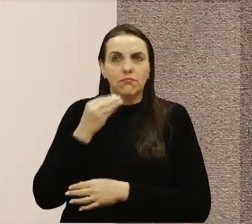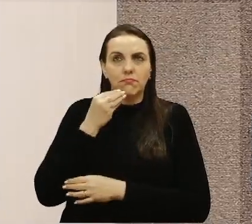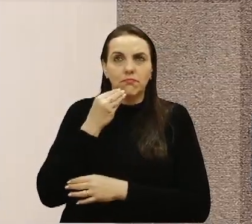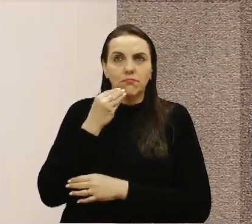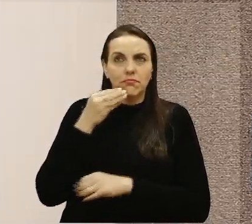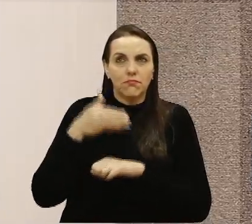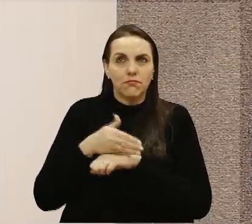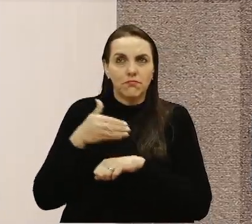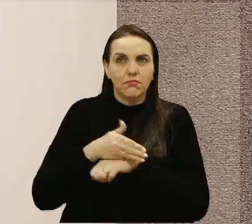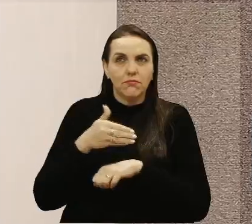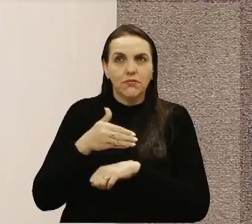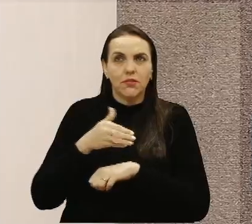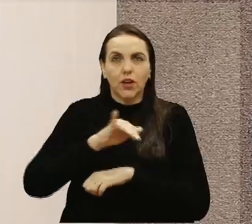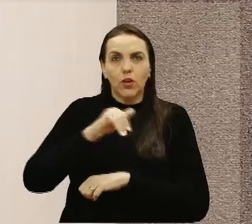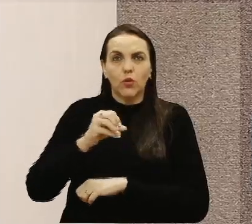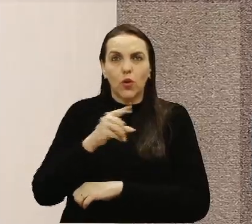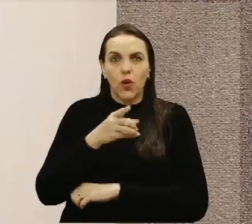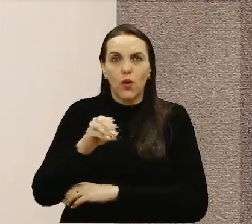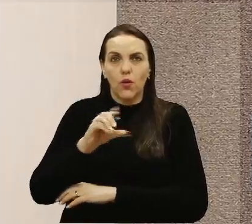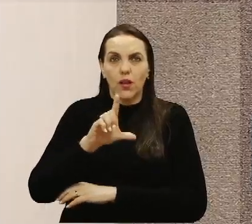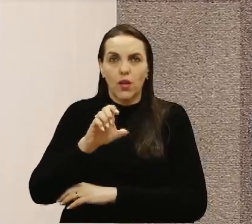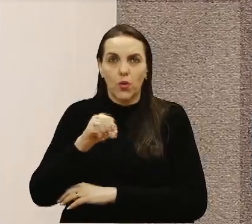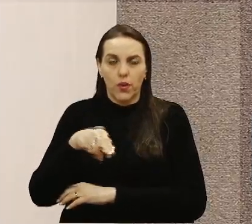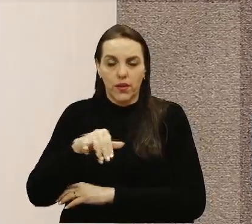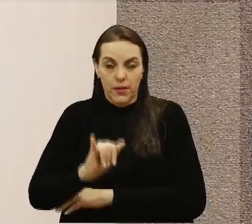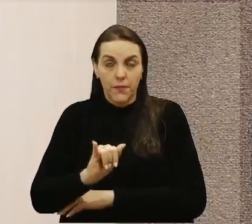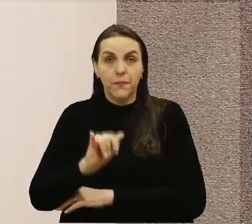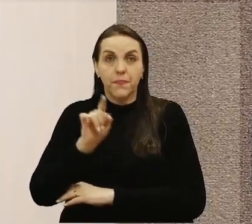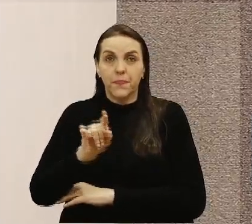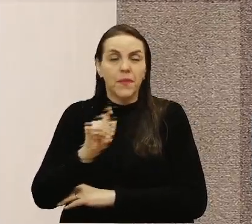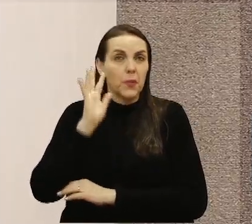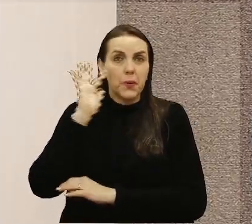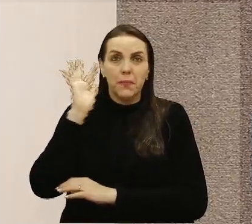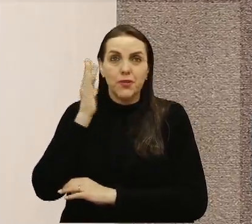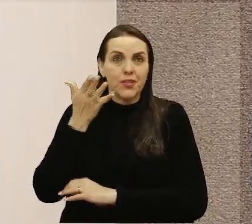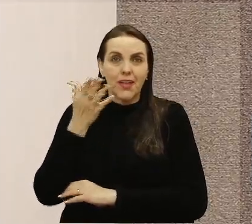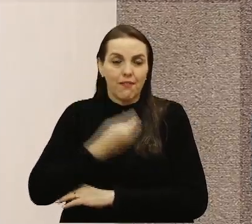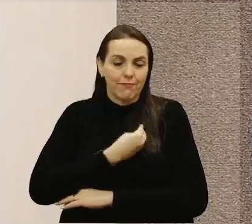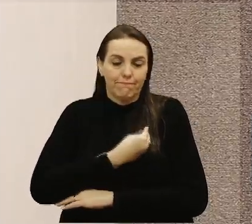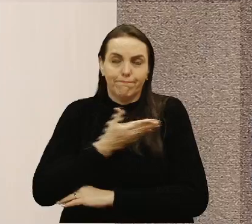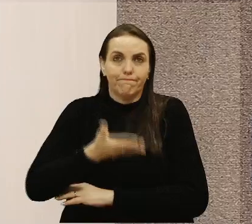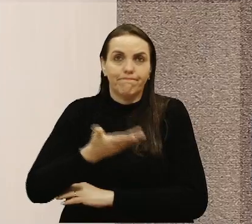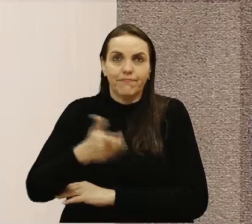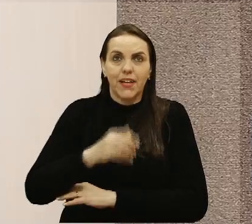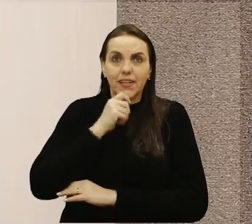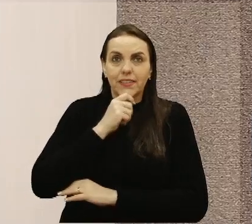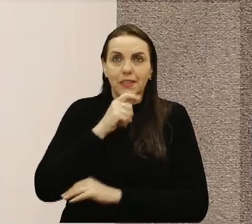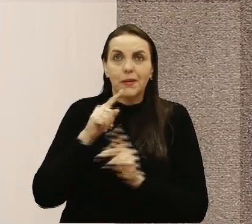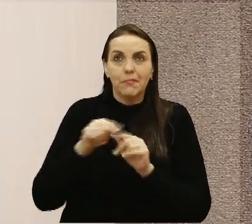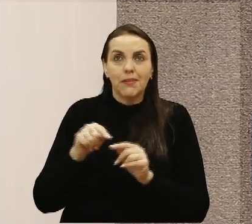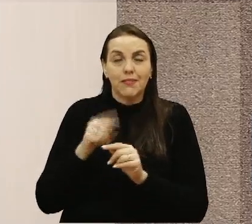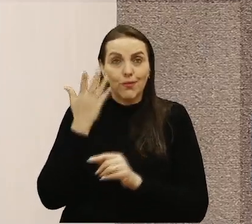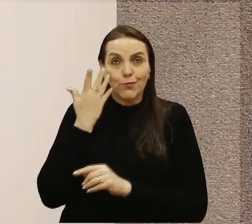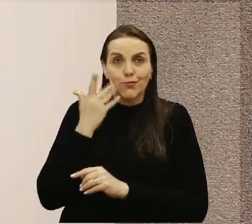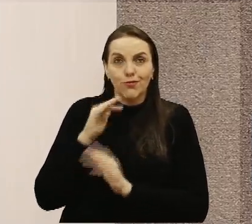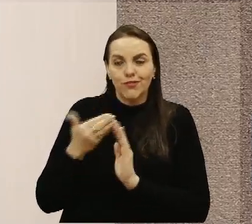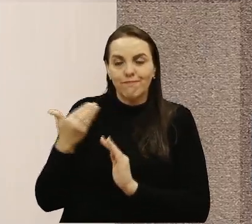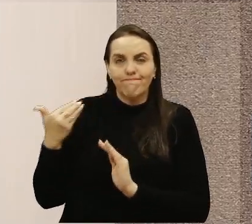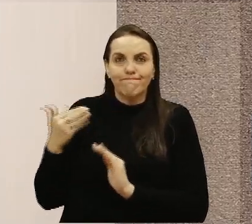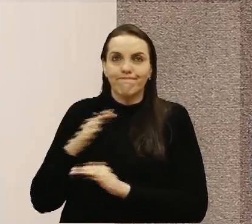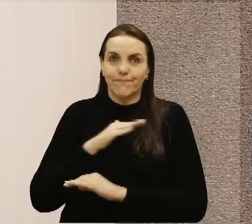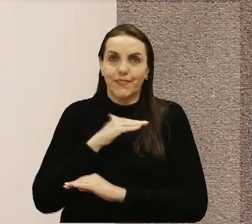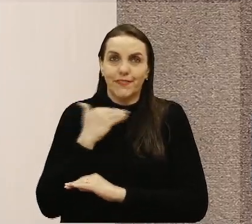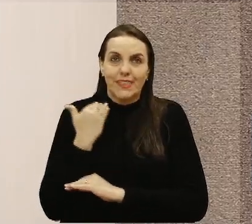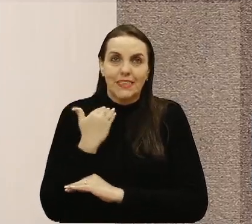pelo doutor João Leoni. Peço palavras, senhor presidente. Não imaginava que nós não teríamos mais ele conosco, mas dentro de alguns dias acabamos o perdendo em razão